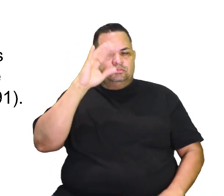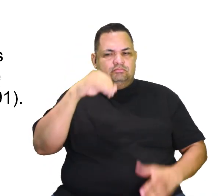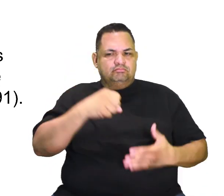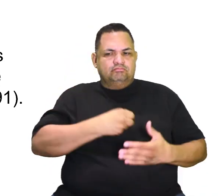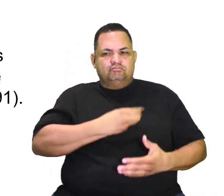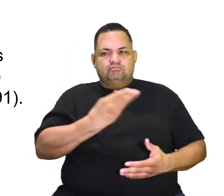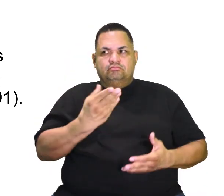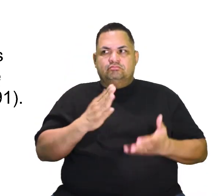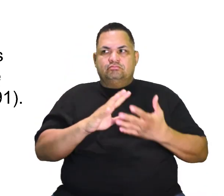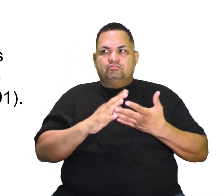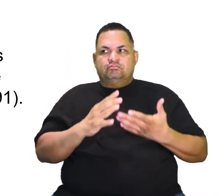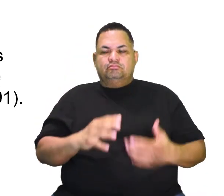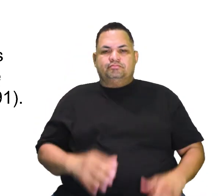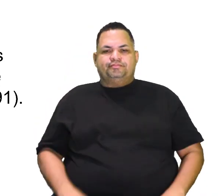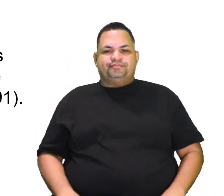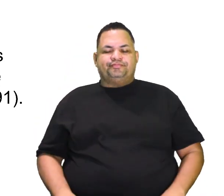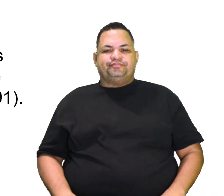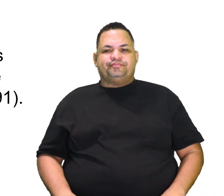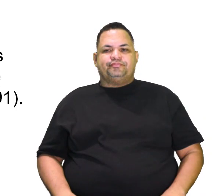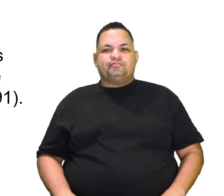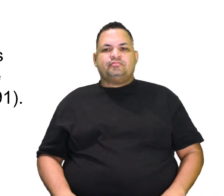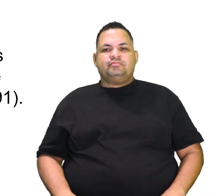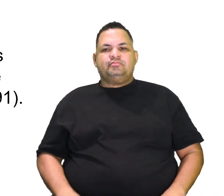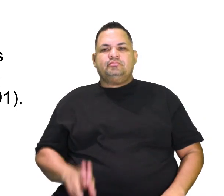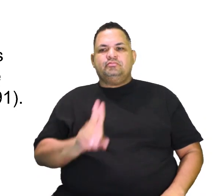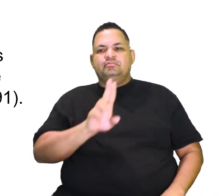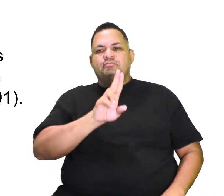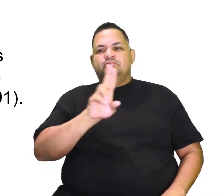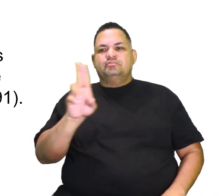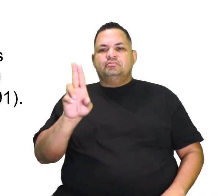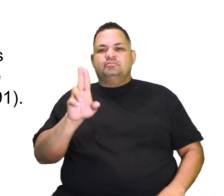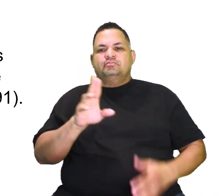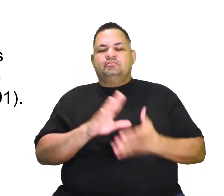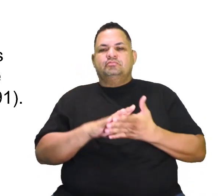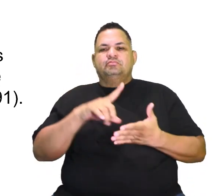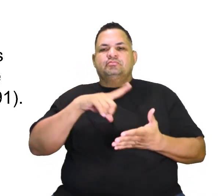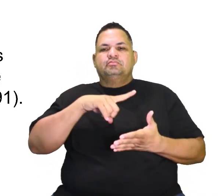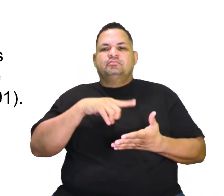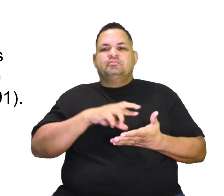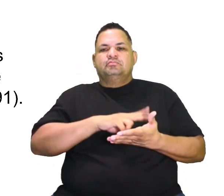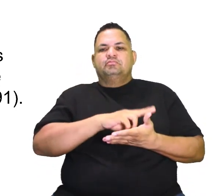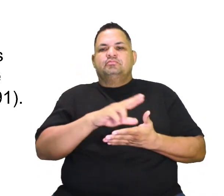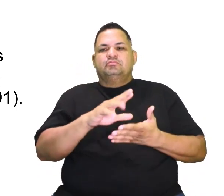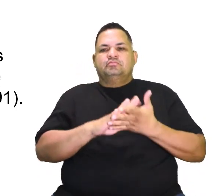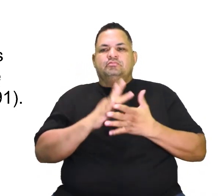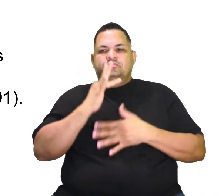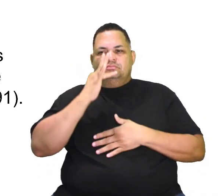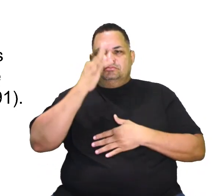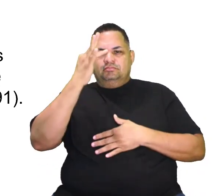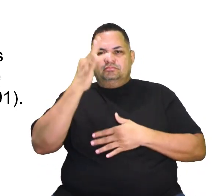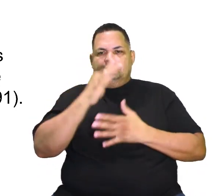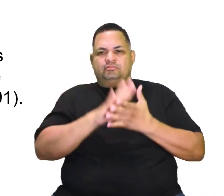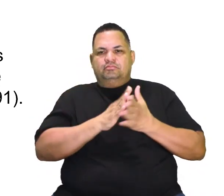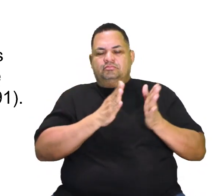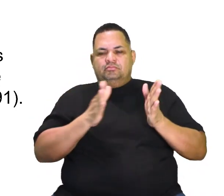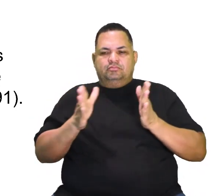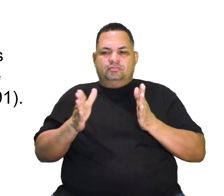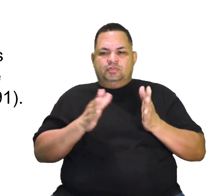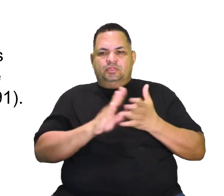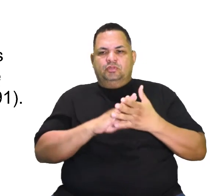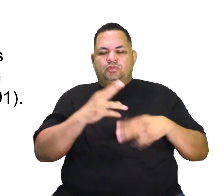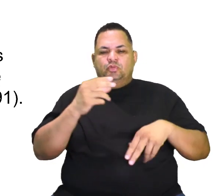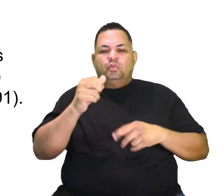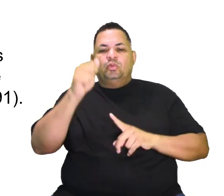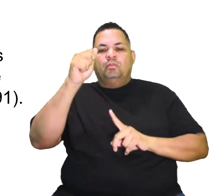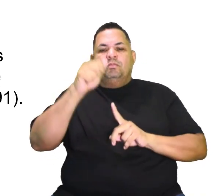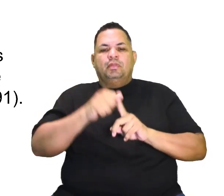mas retornou. Né? Cujo nome se deve à abundância das flores dessa planta no período de junho.